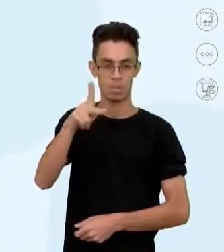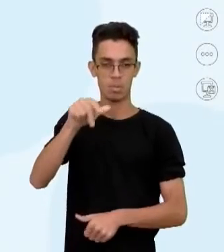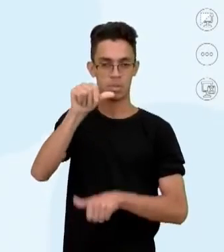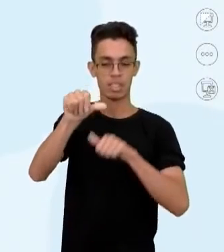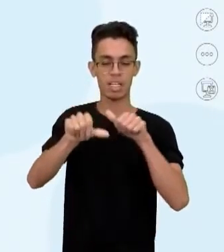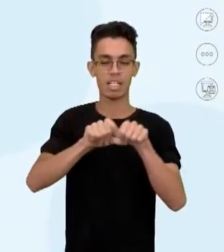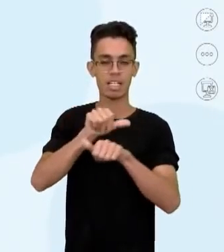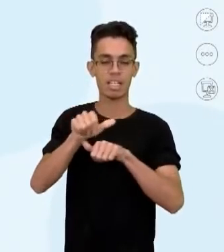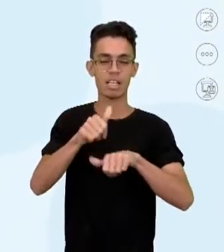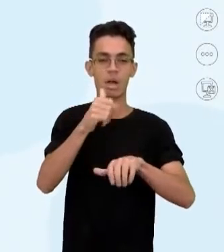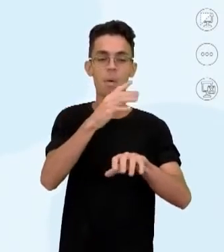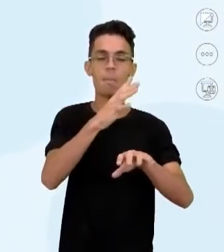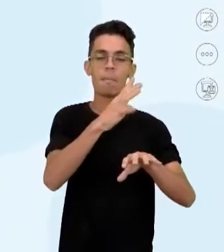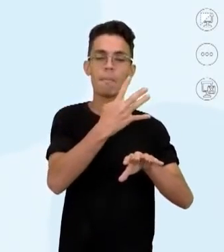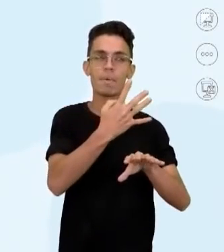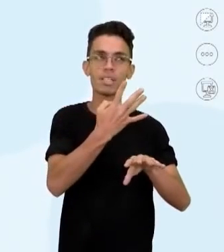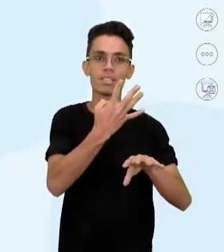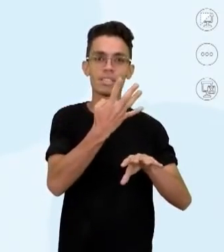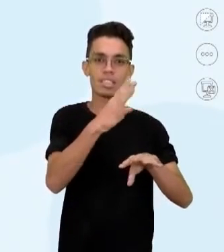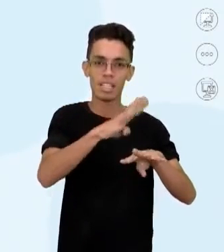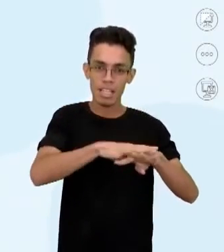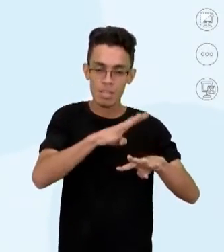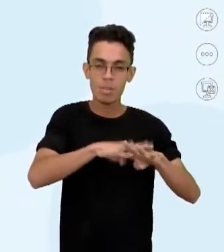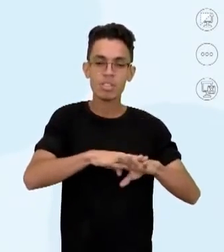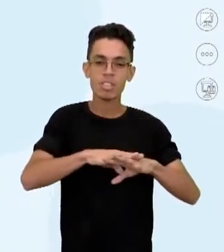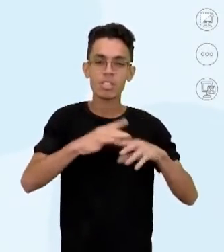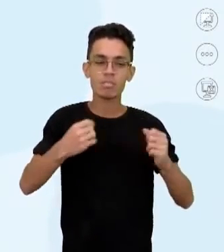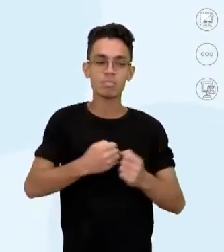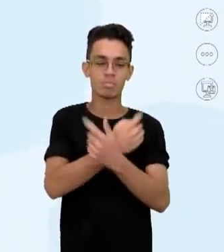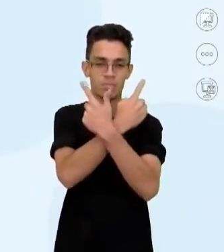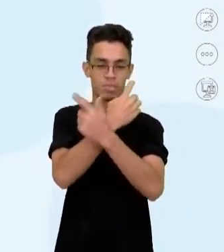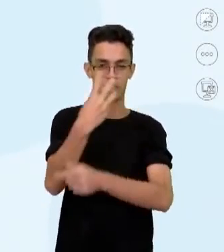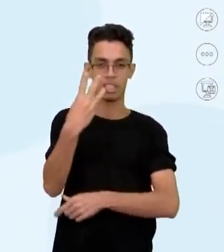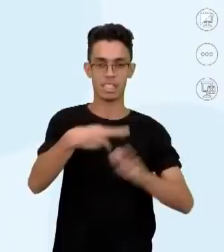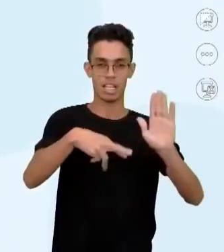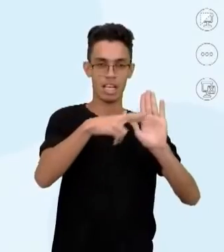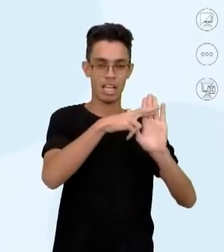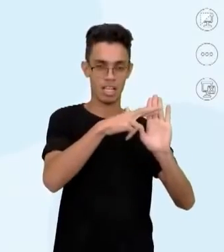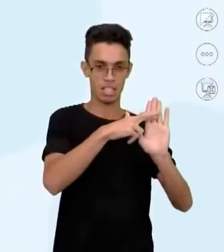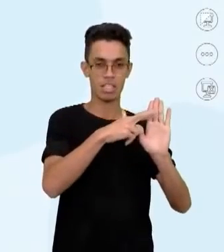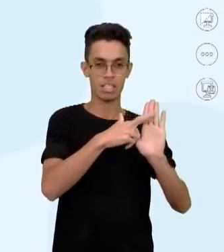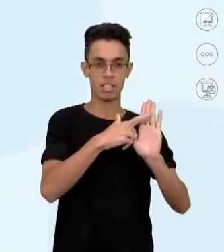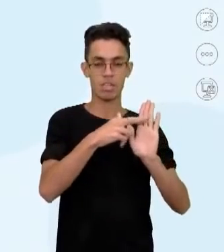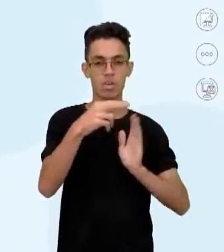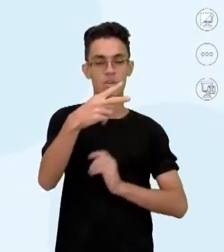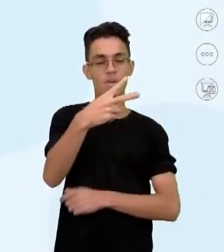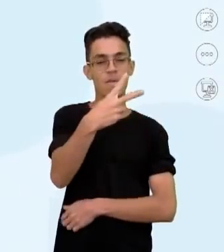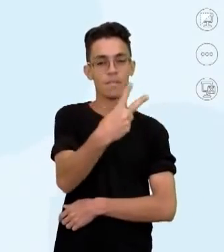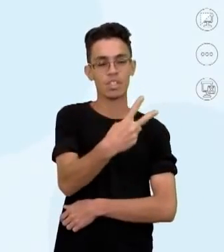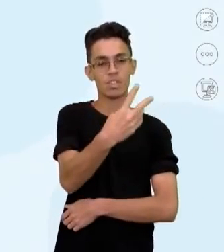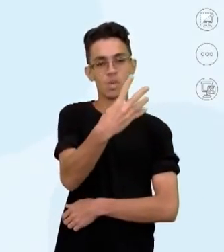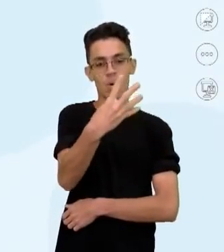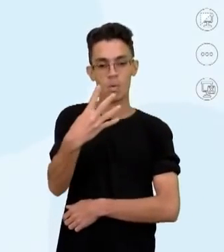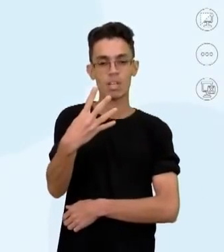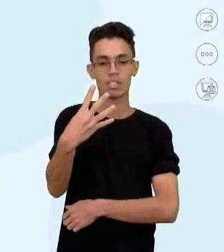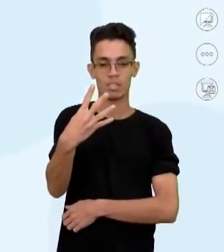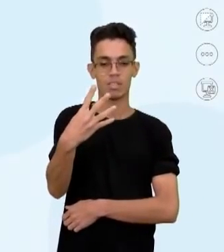fazemos a regra de 3, tá certo? Ó, 24 vezes x tem que ser igual a 16